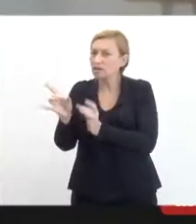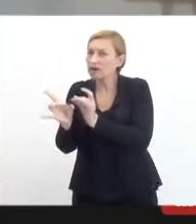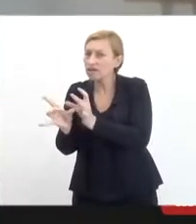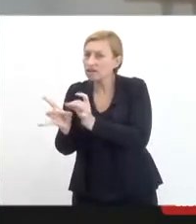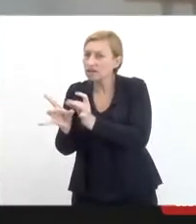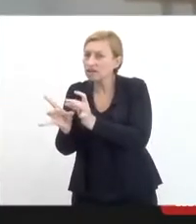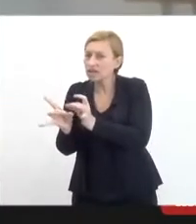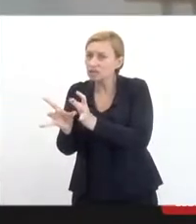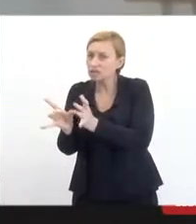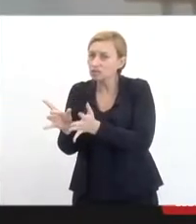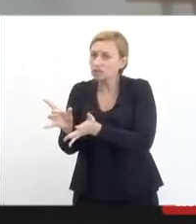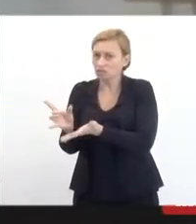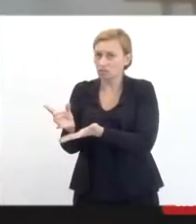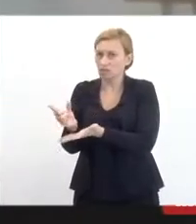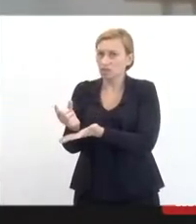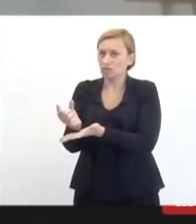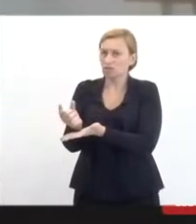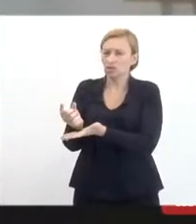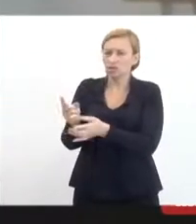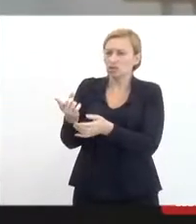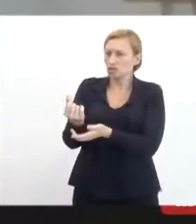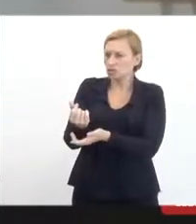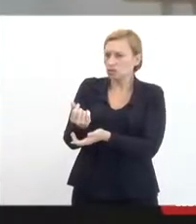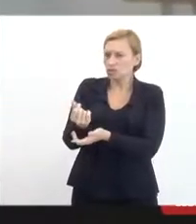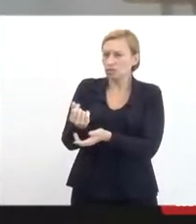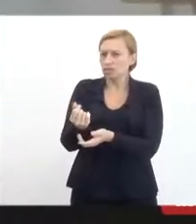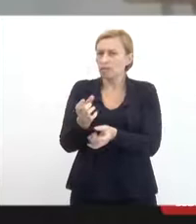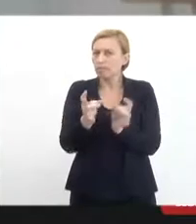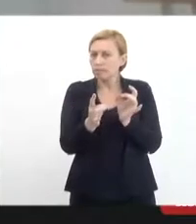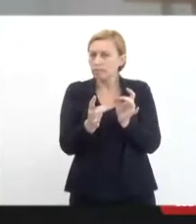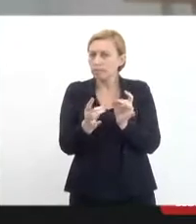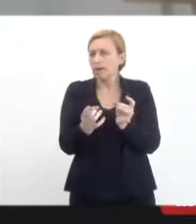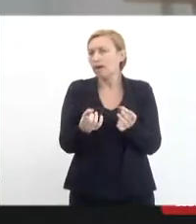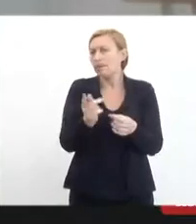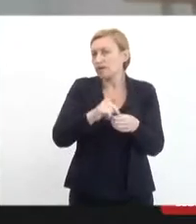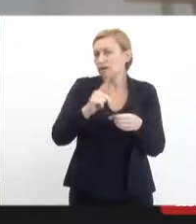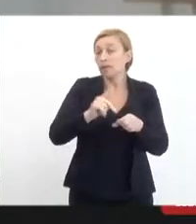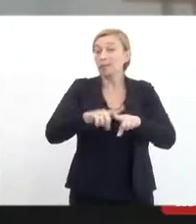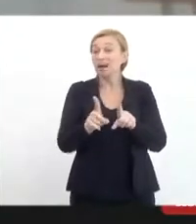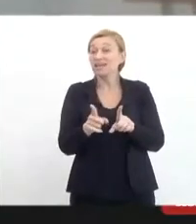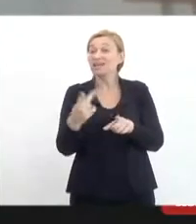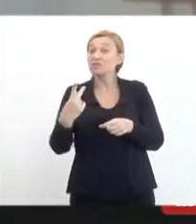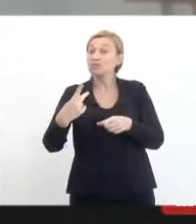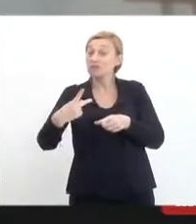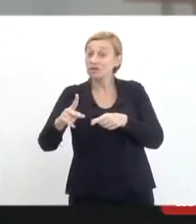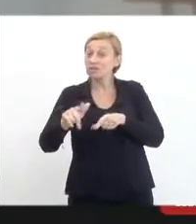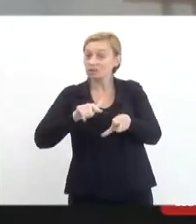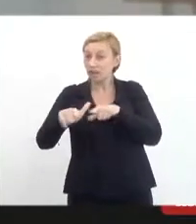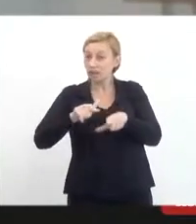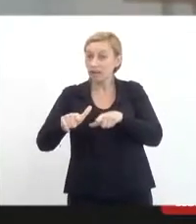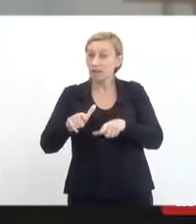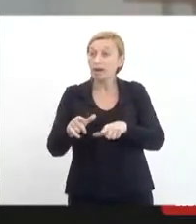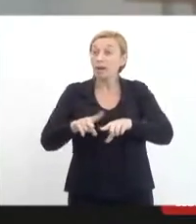seus bens para a tomadora de serviços, para a Petrobras, né? Mas sim prestando serviço. E para prestar esse serviço, esses bens